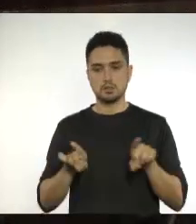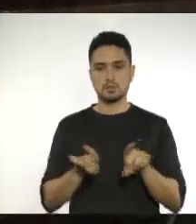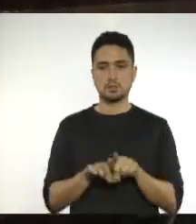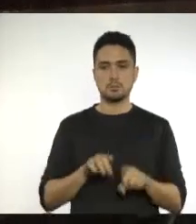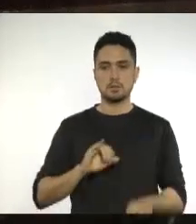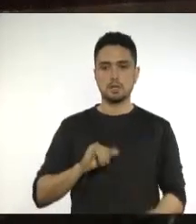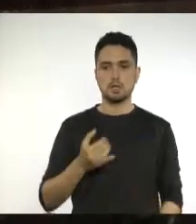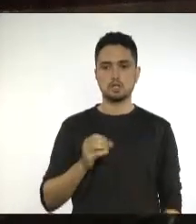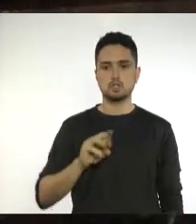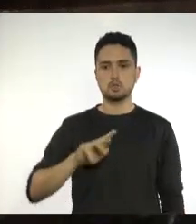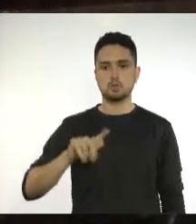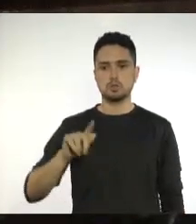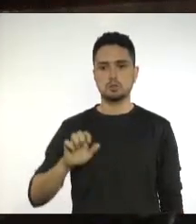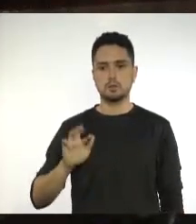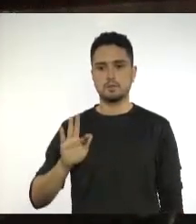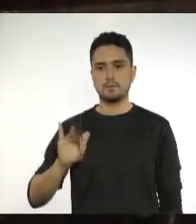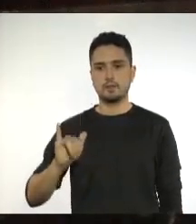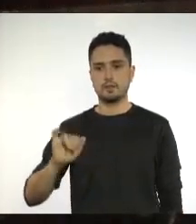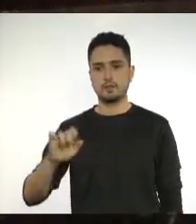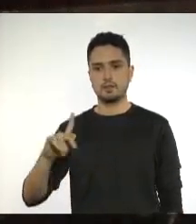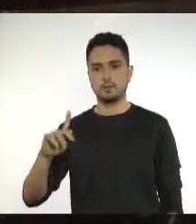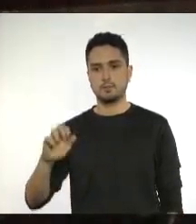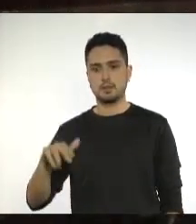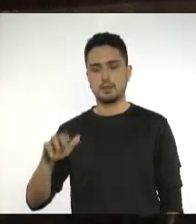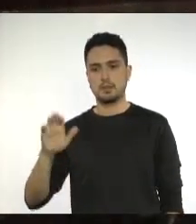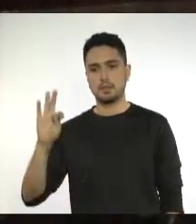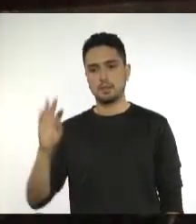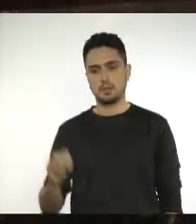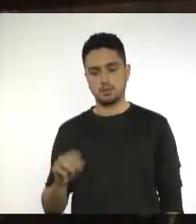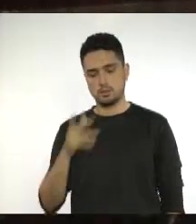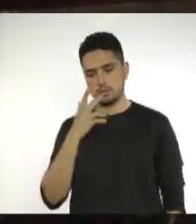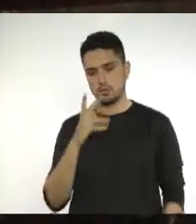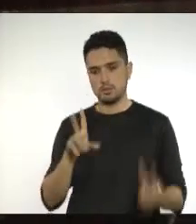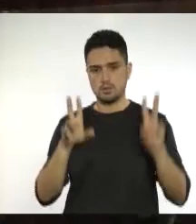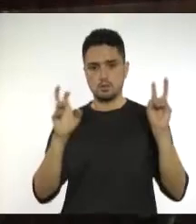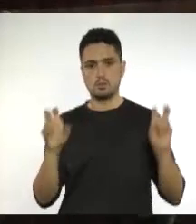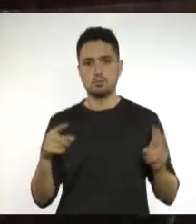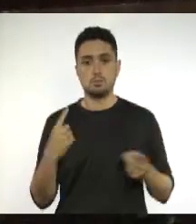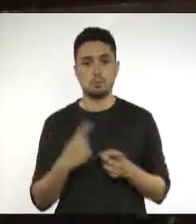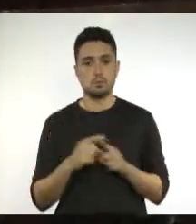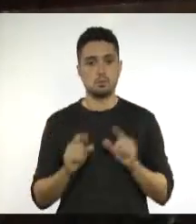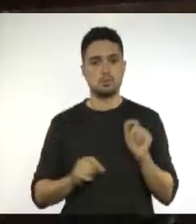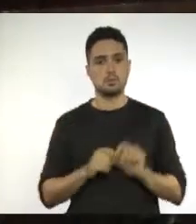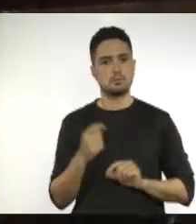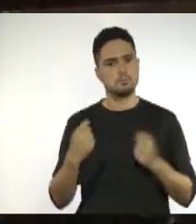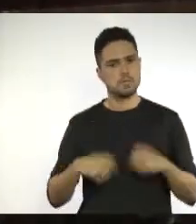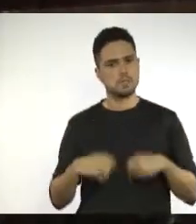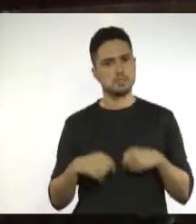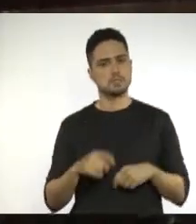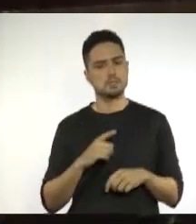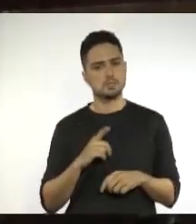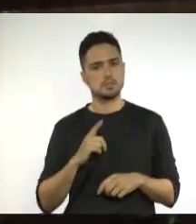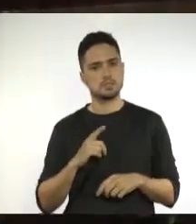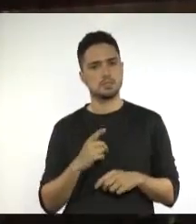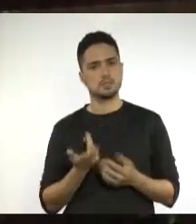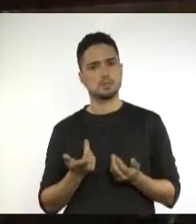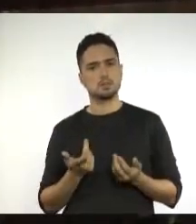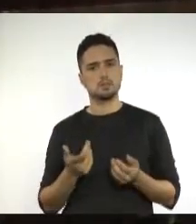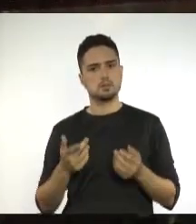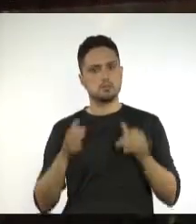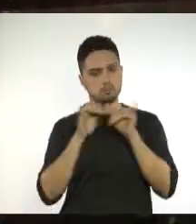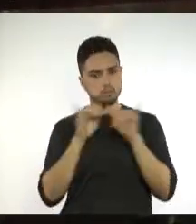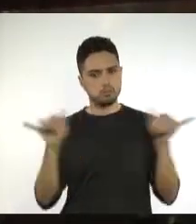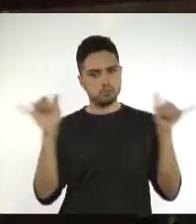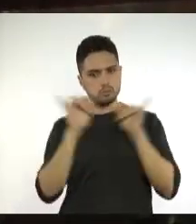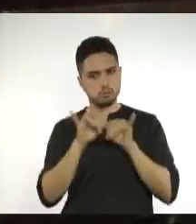Felipe Neto, que colocam em pauta a necessidade da divulgação e da análise